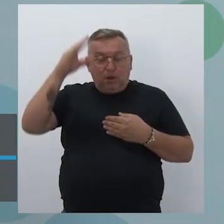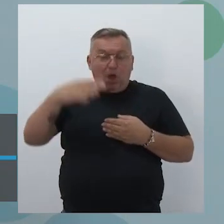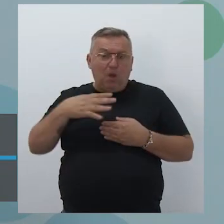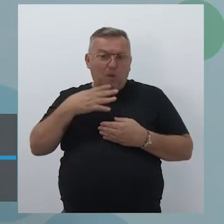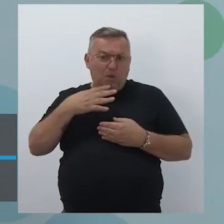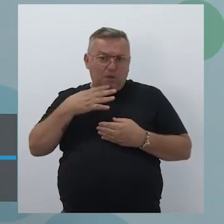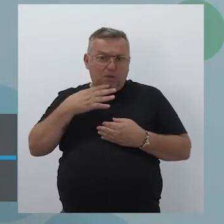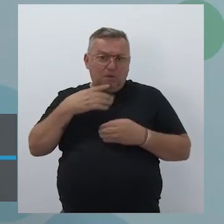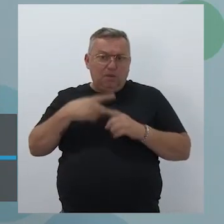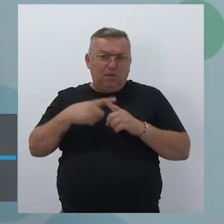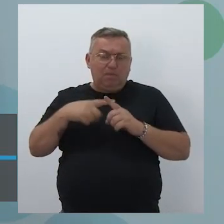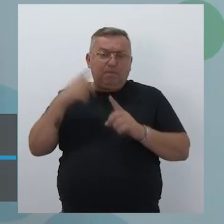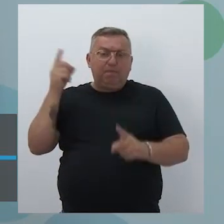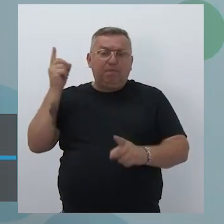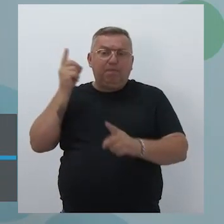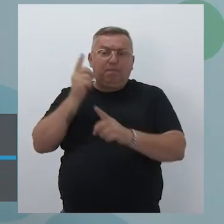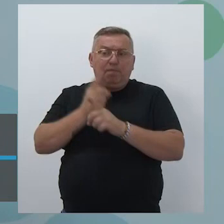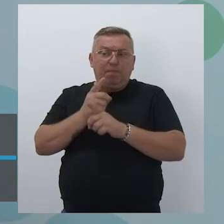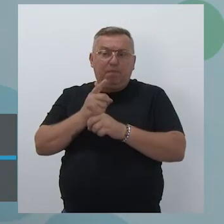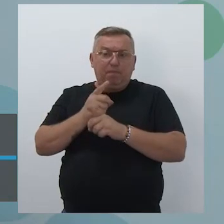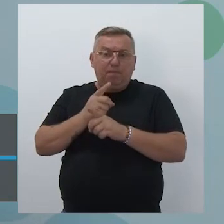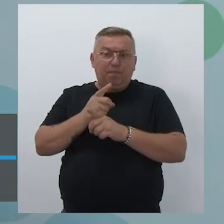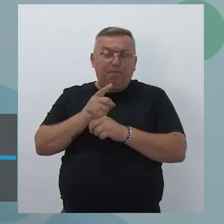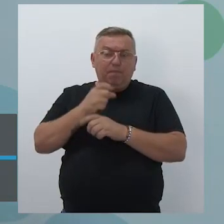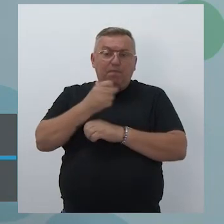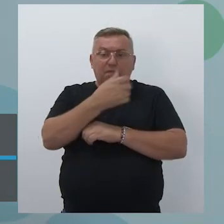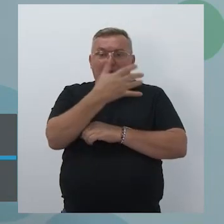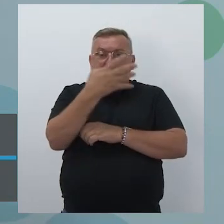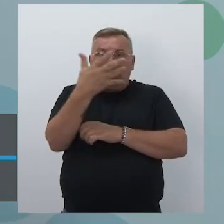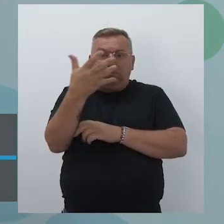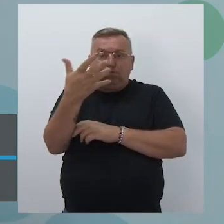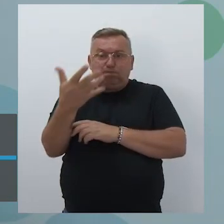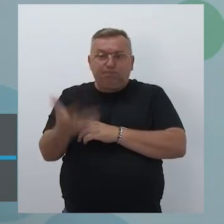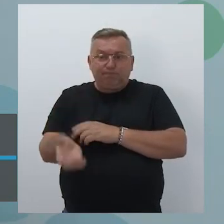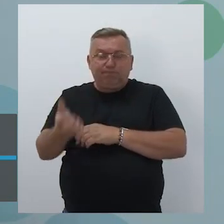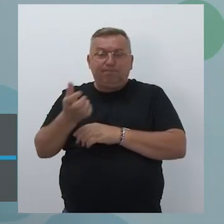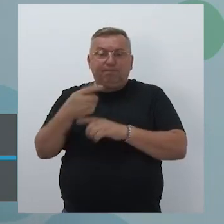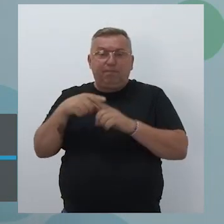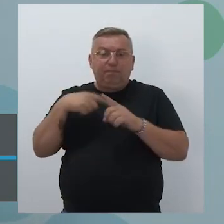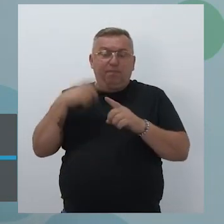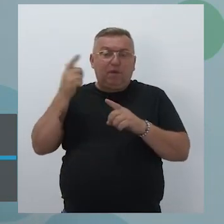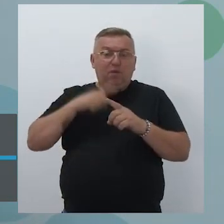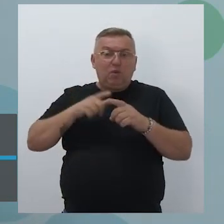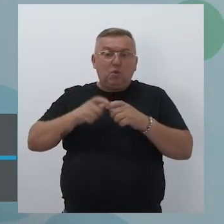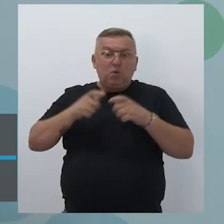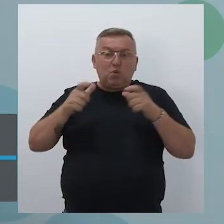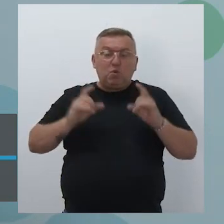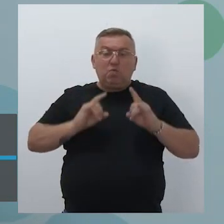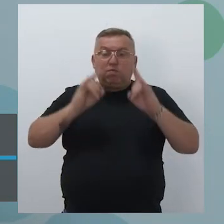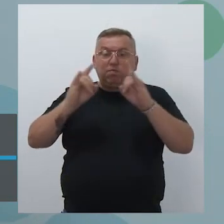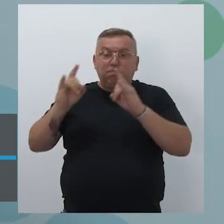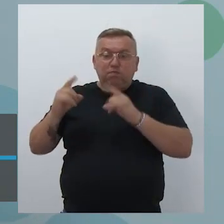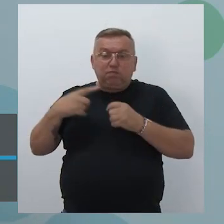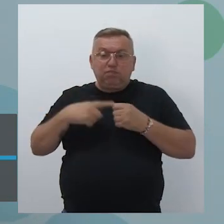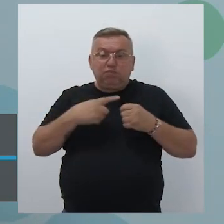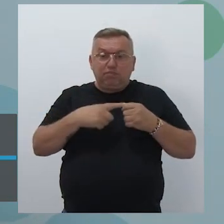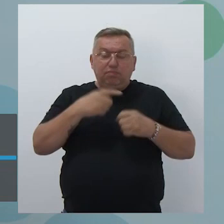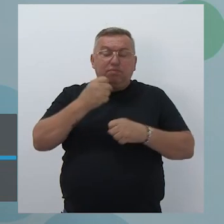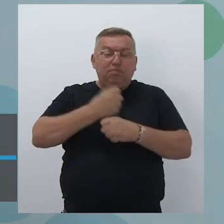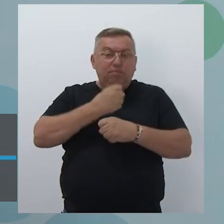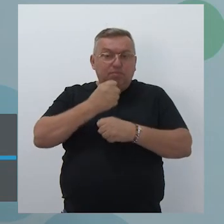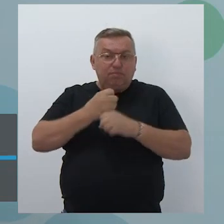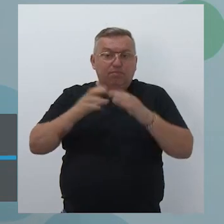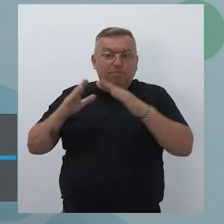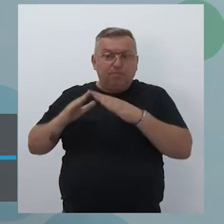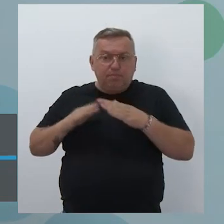para além de identificar o desmatamento para o crescimento por conta do mercado da construção